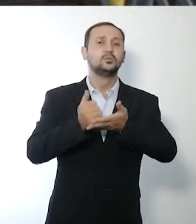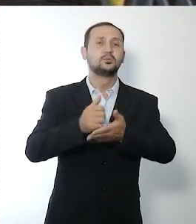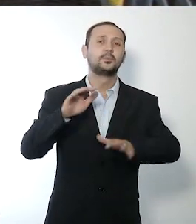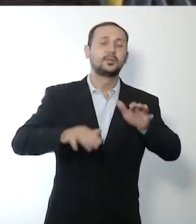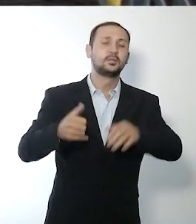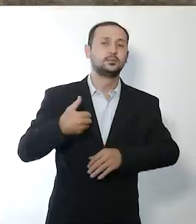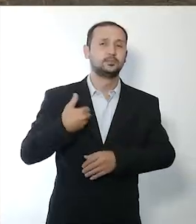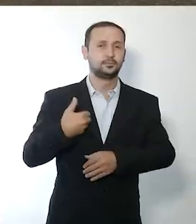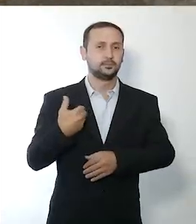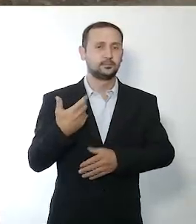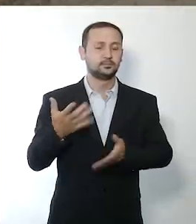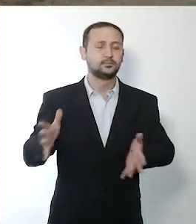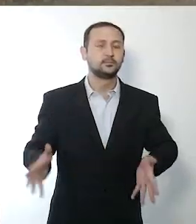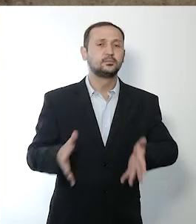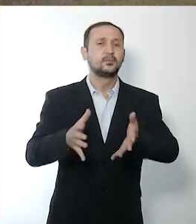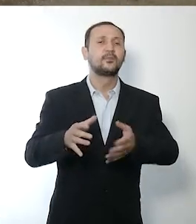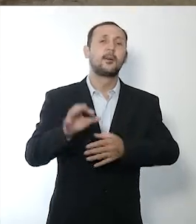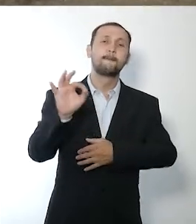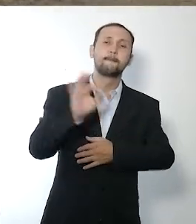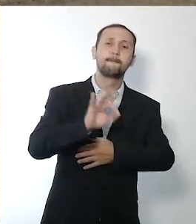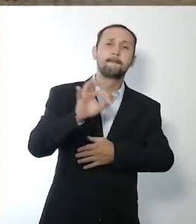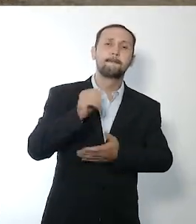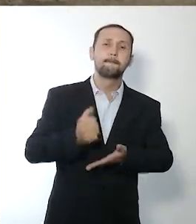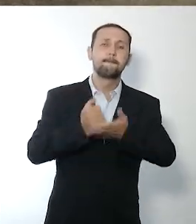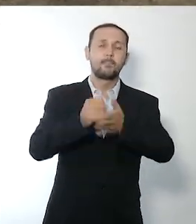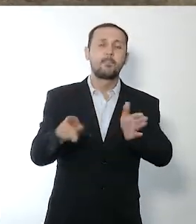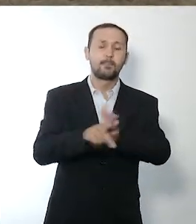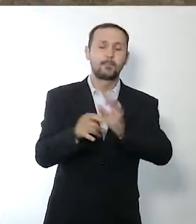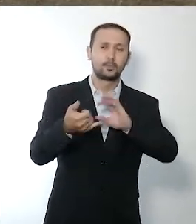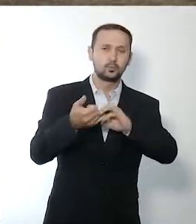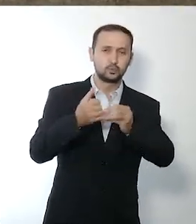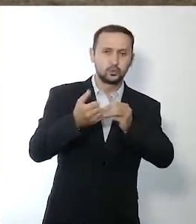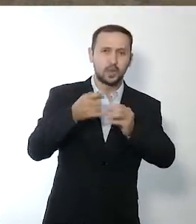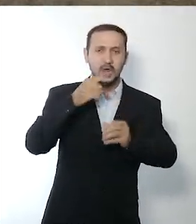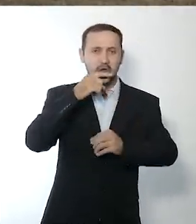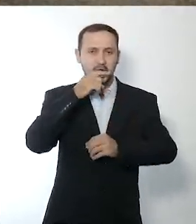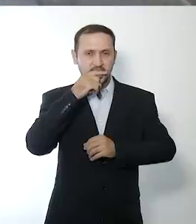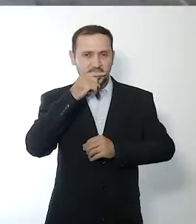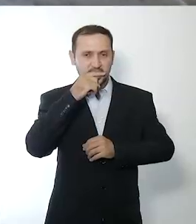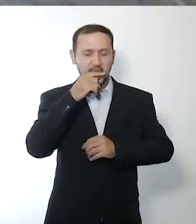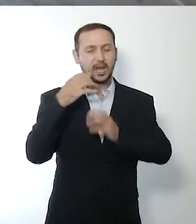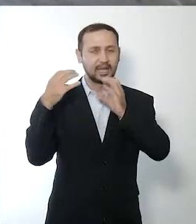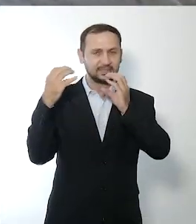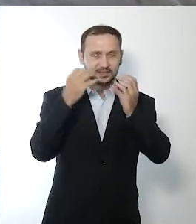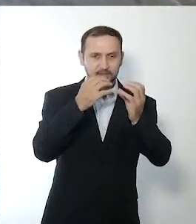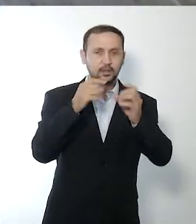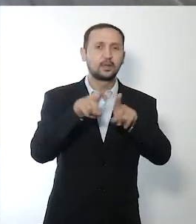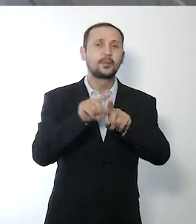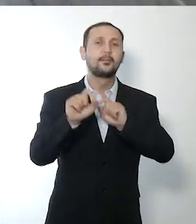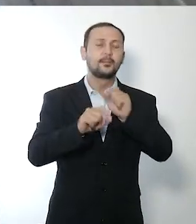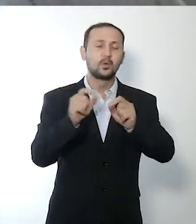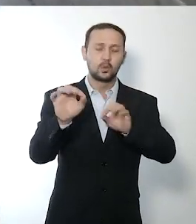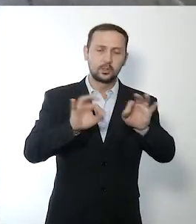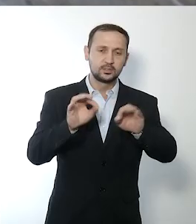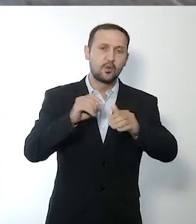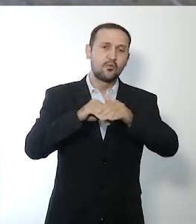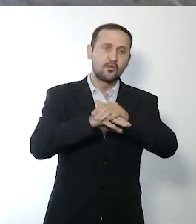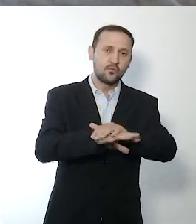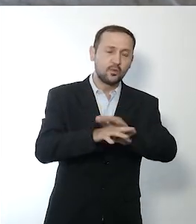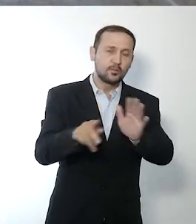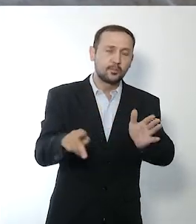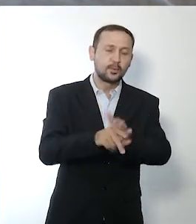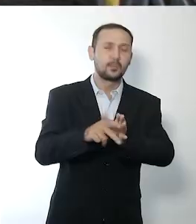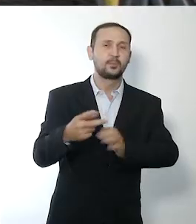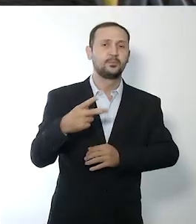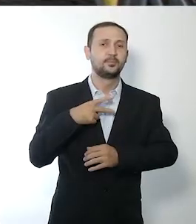considerando sua idade. Atualizadas alíquotas aplicadas a soja, milho e cana-de-açúcar, além de se autorizar a criação de um fundo